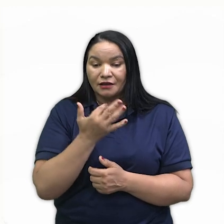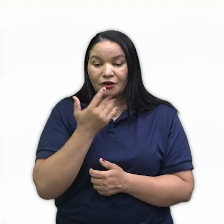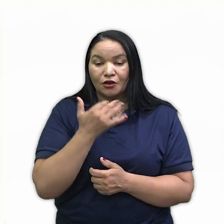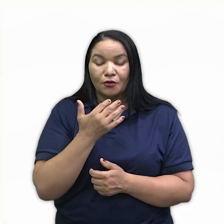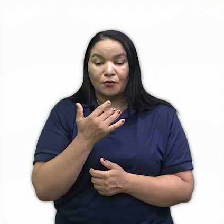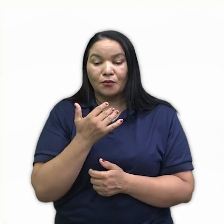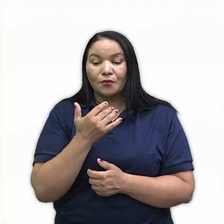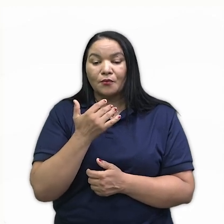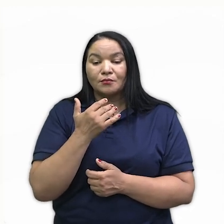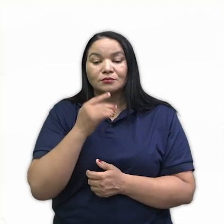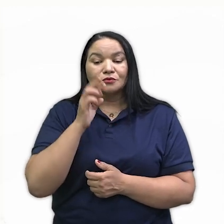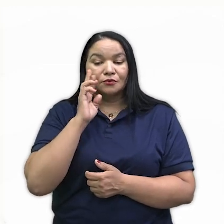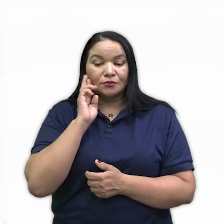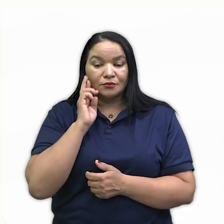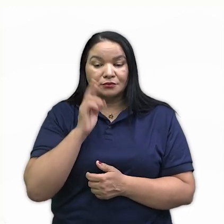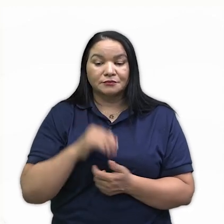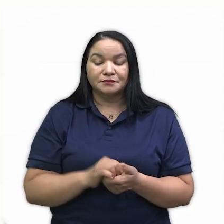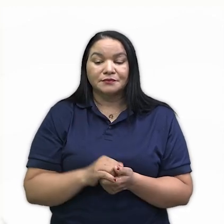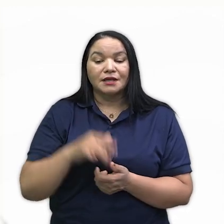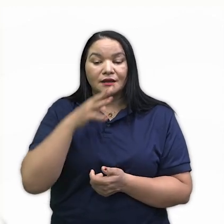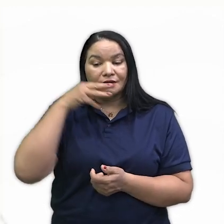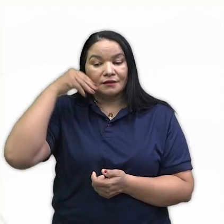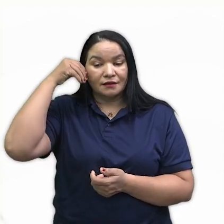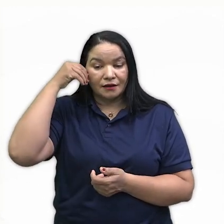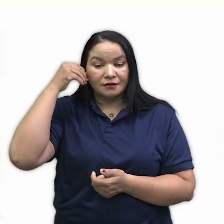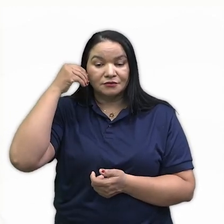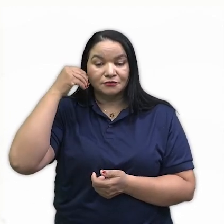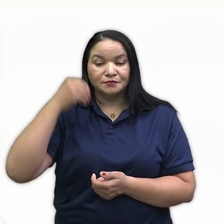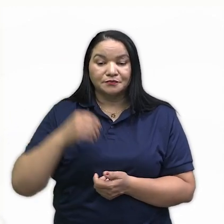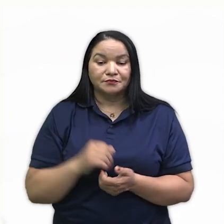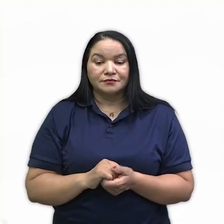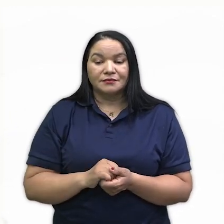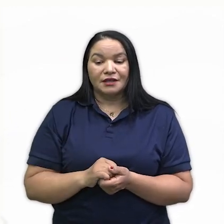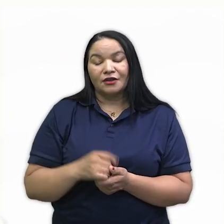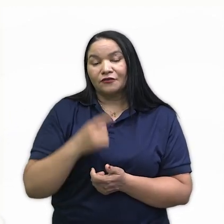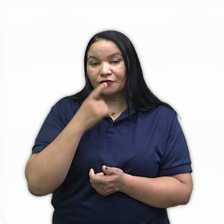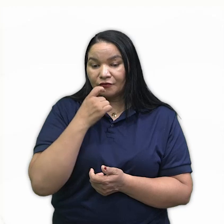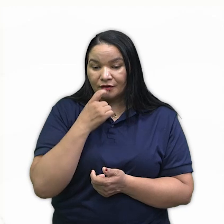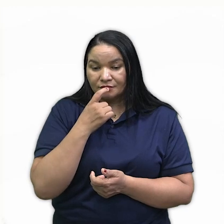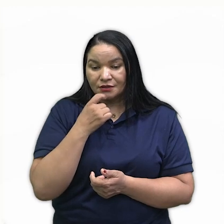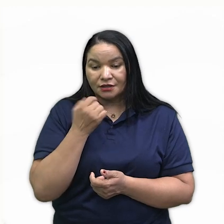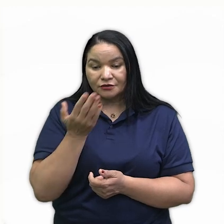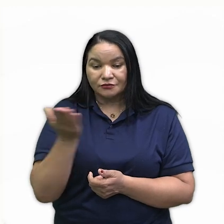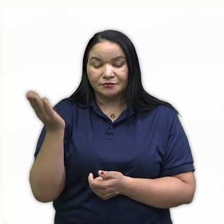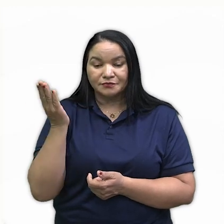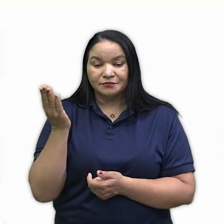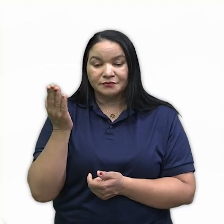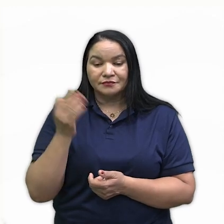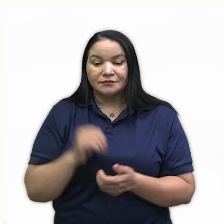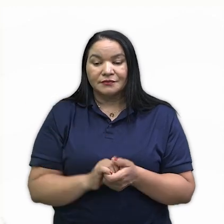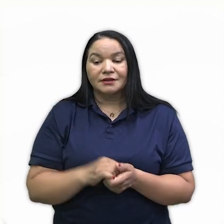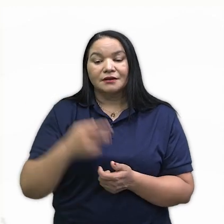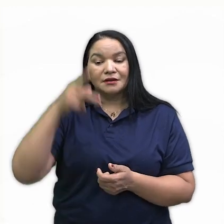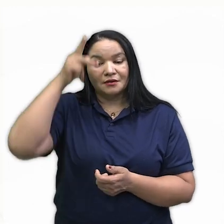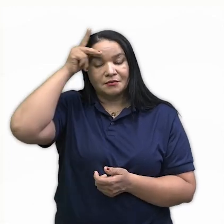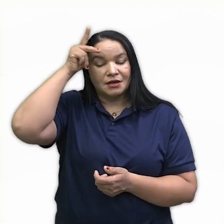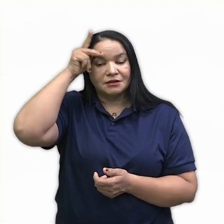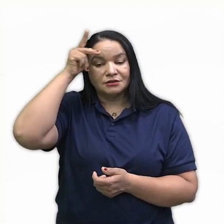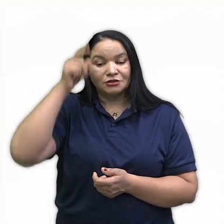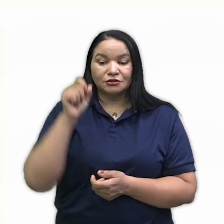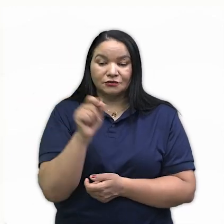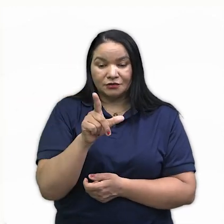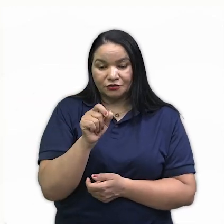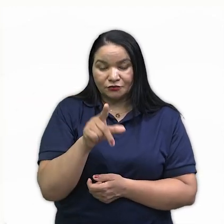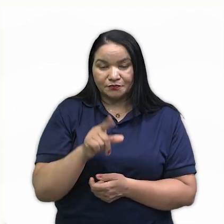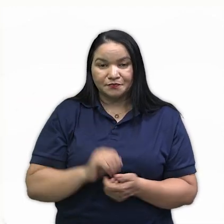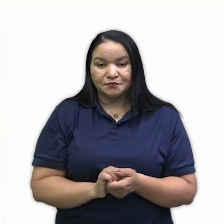a região geográfica intermediária de Lábrea, destacada aqui nessa cor mais avermelhada, e a região geográfica intermediária de Parintins.